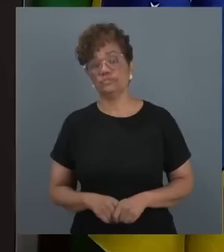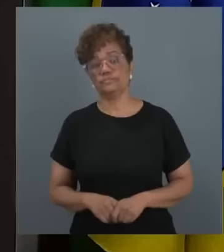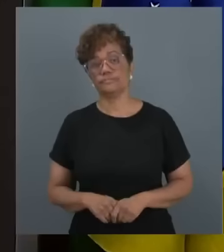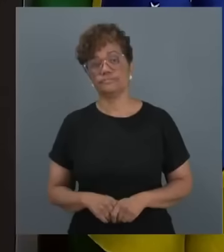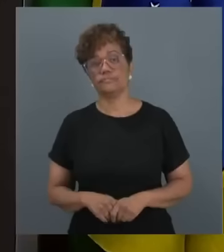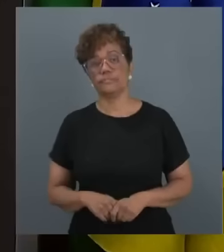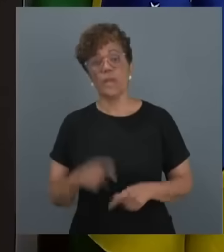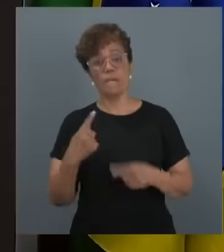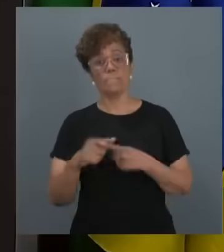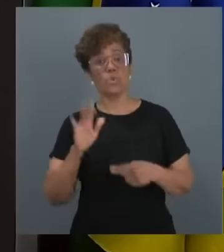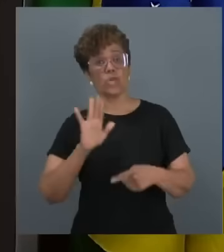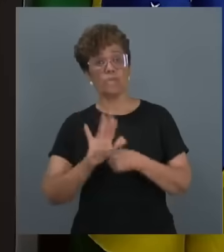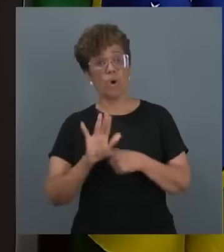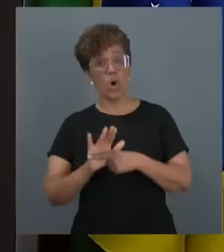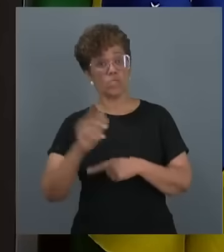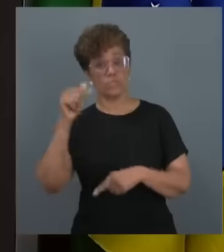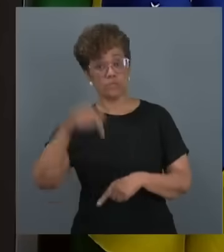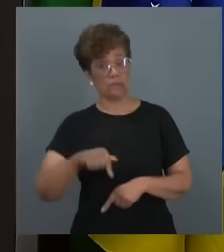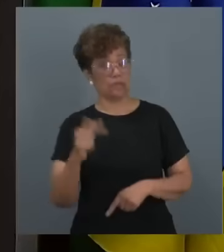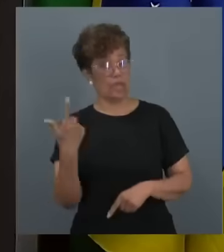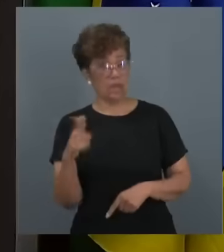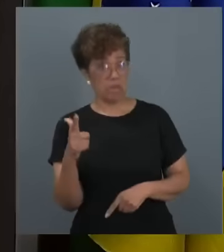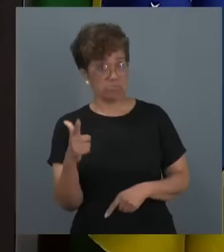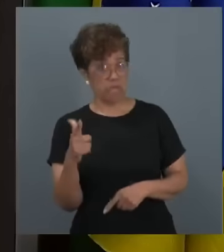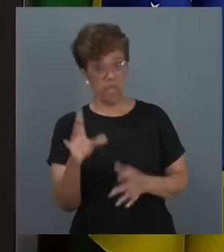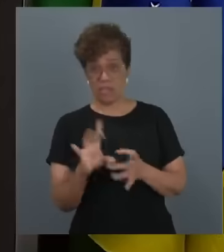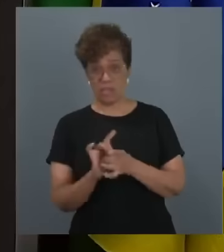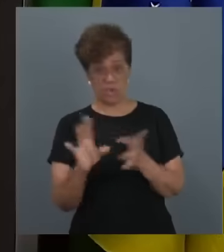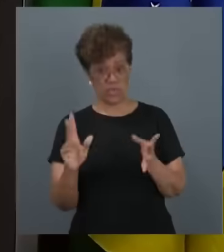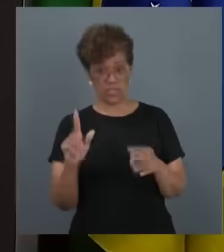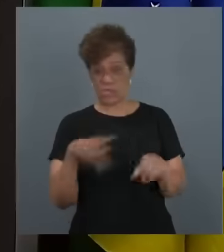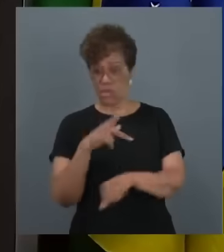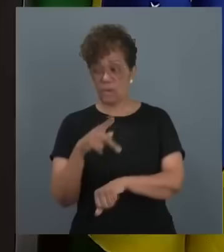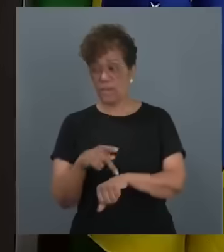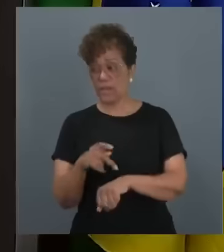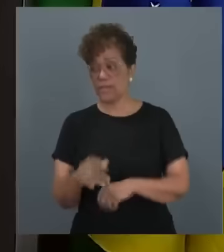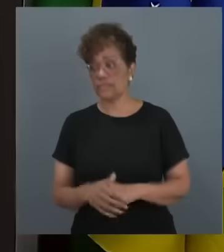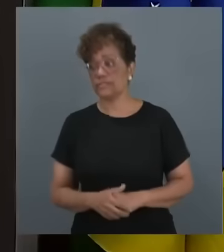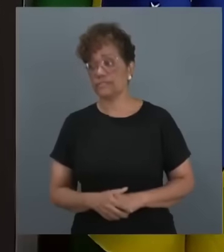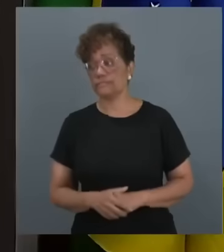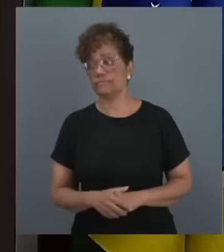isso mostra que aqui não tem democracia nesse país.